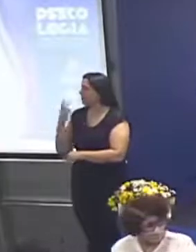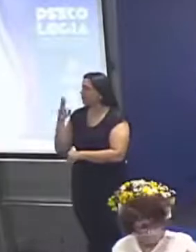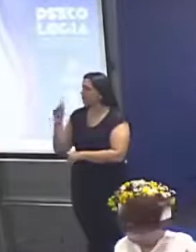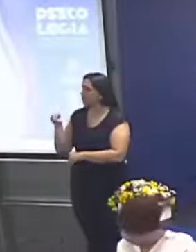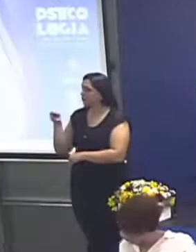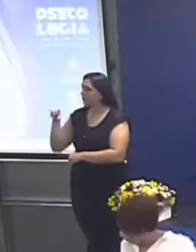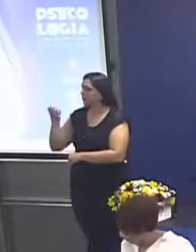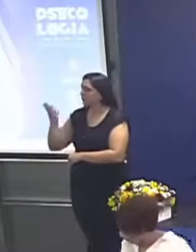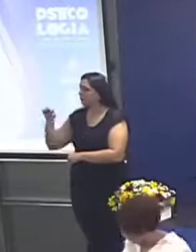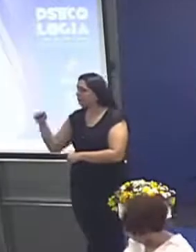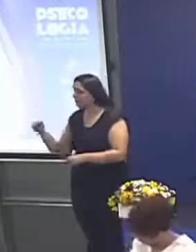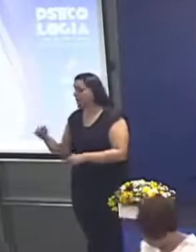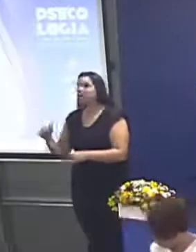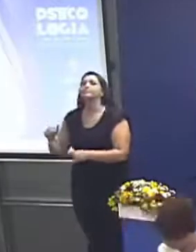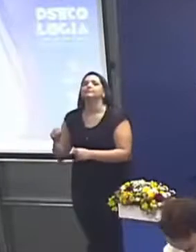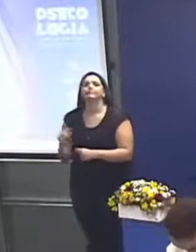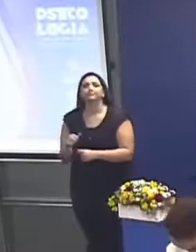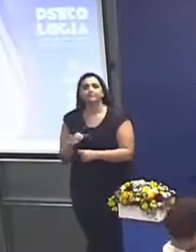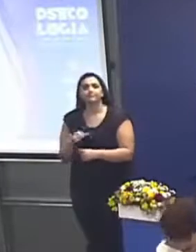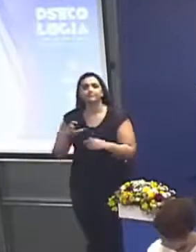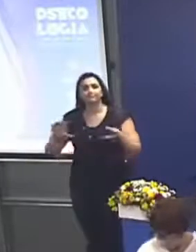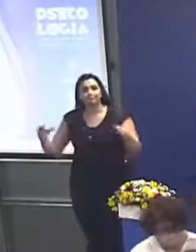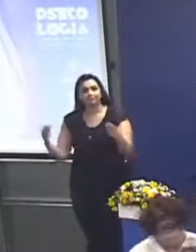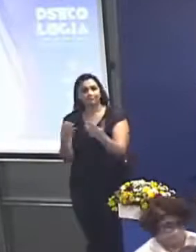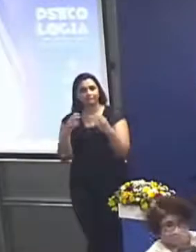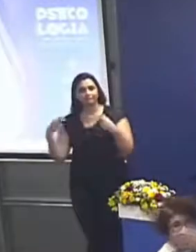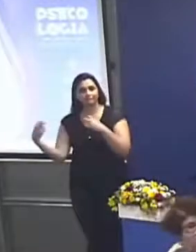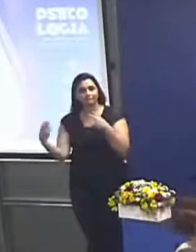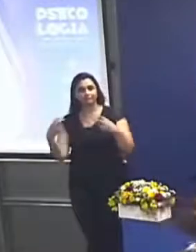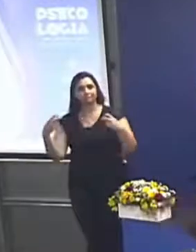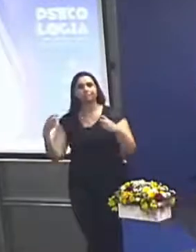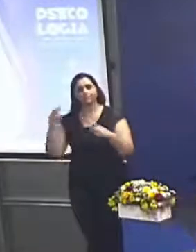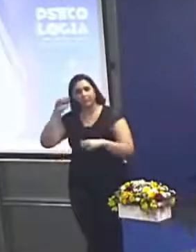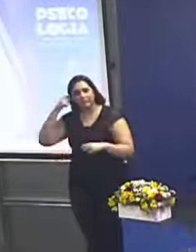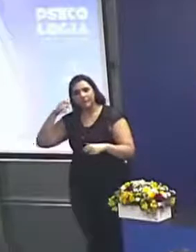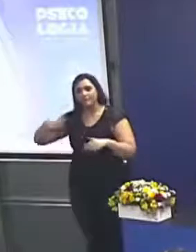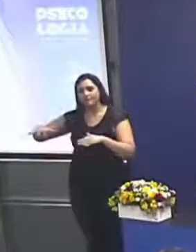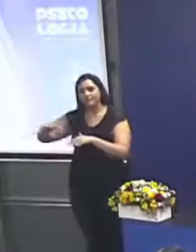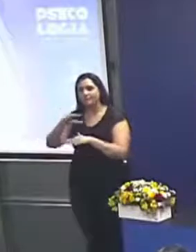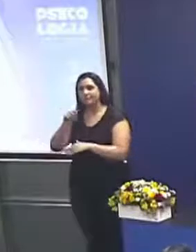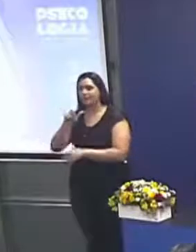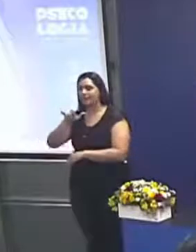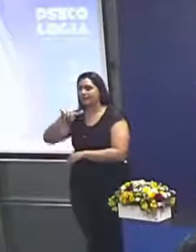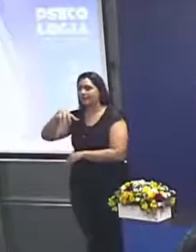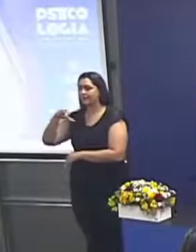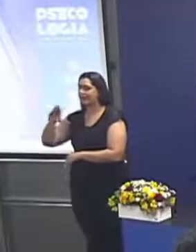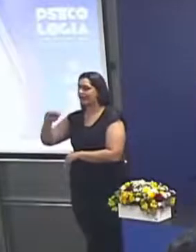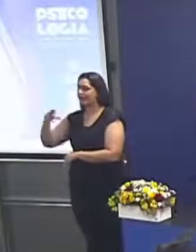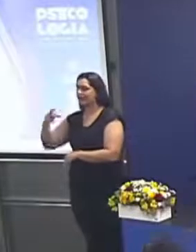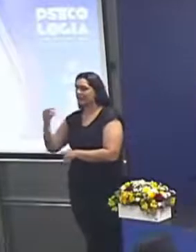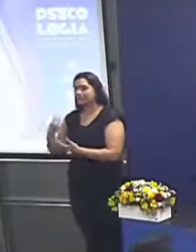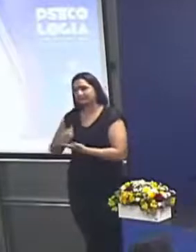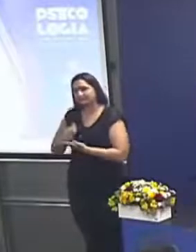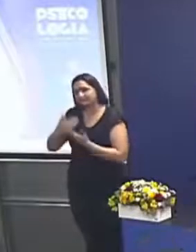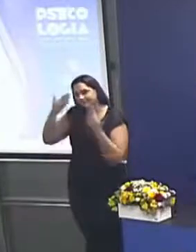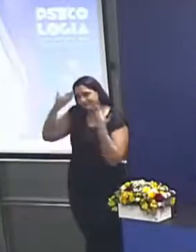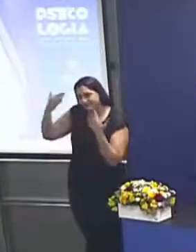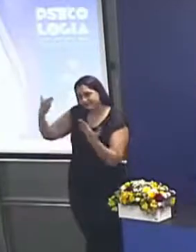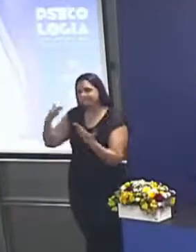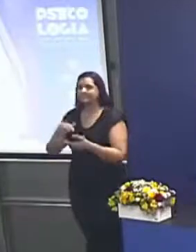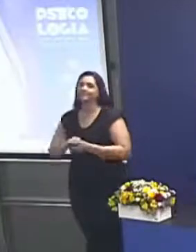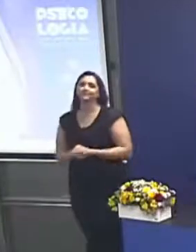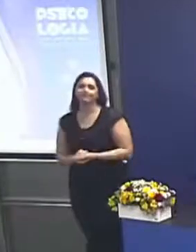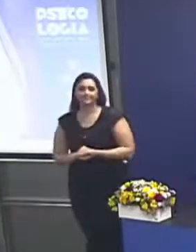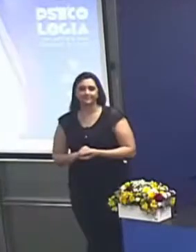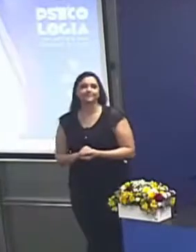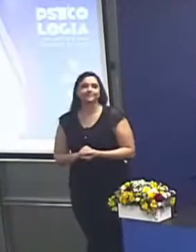Mota, Ivani Oliveira, da Roda Terapêutica das Pretas, Aline Campos. Muito obrigado pela presença.